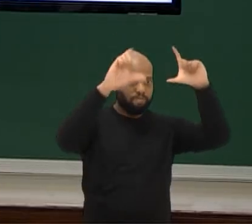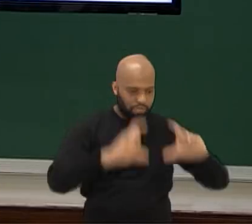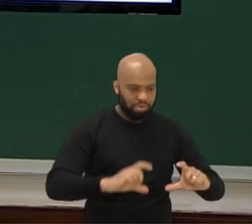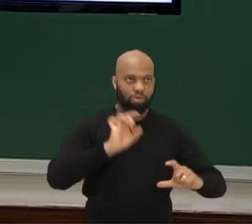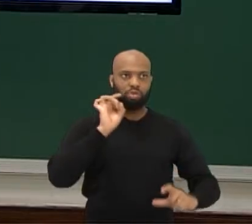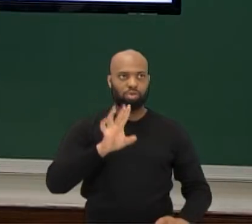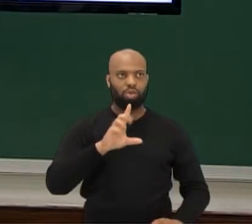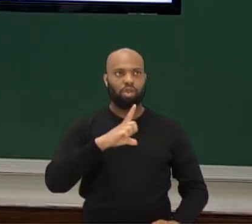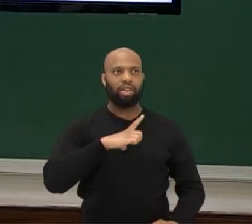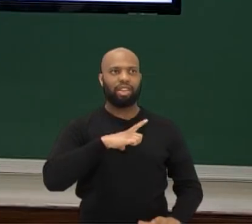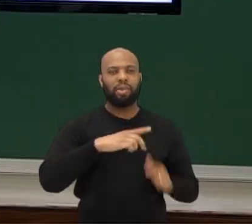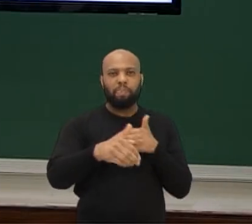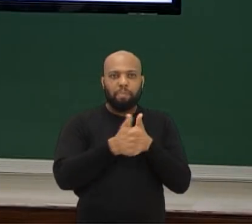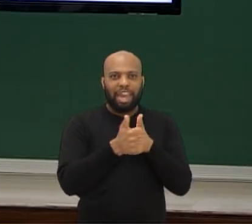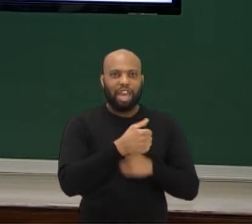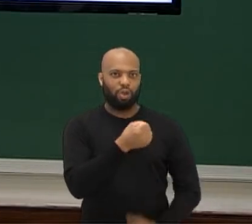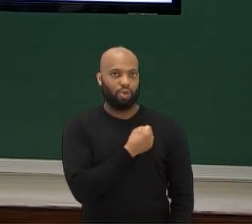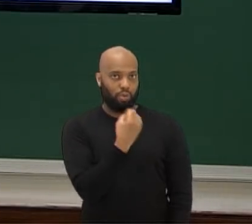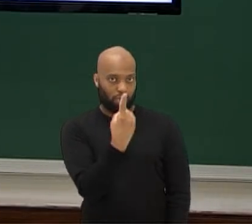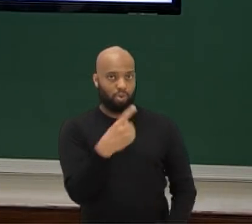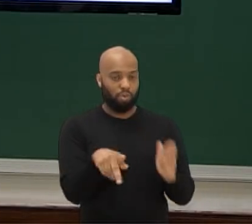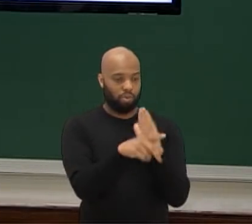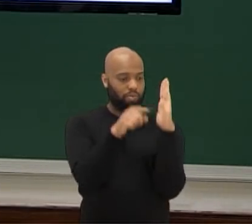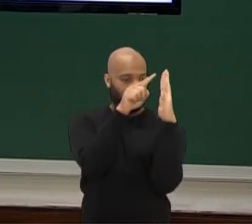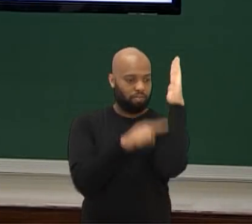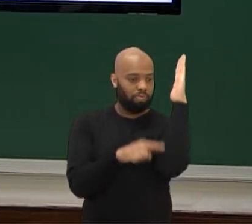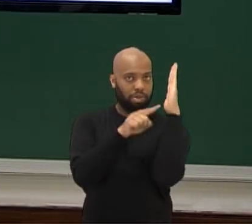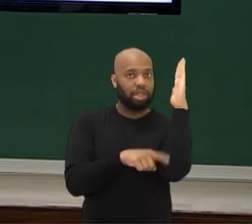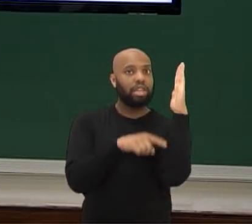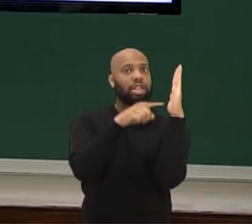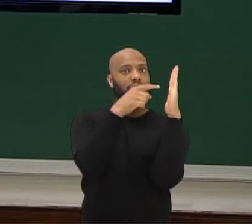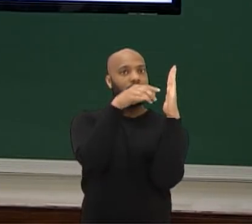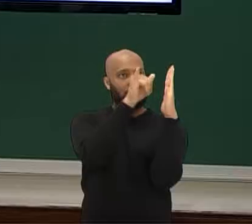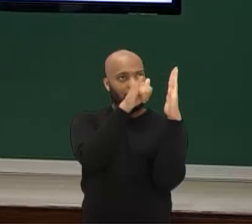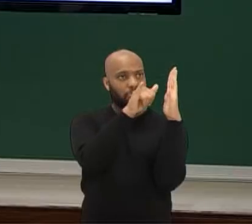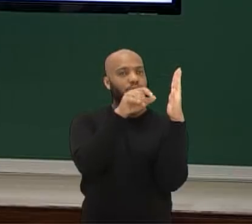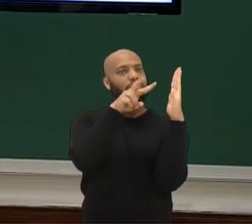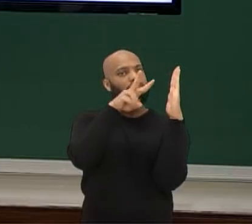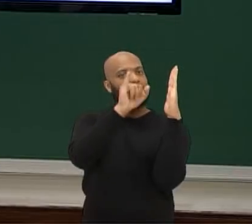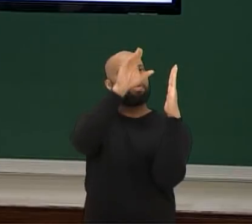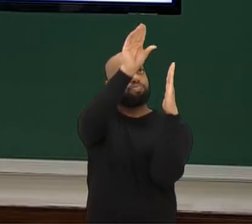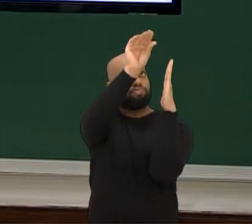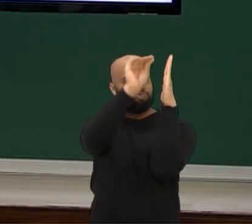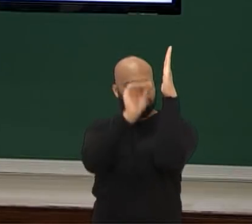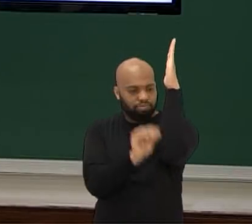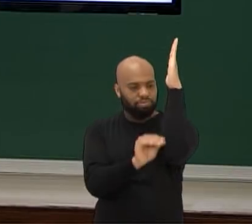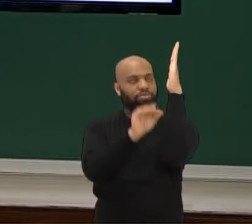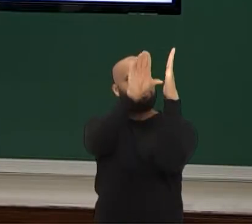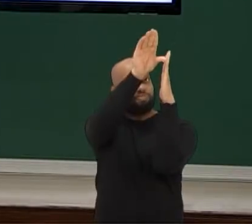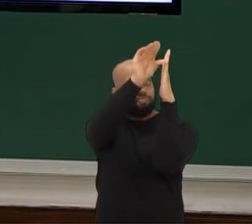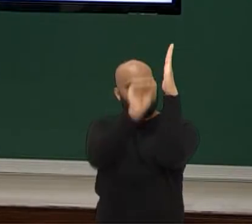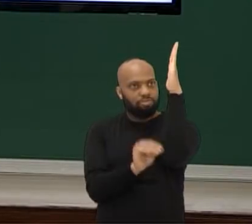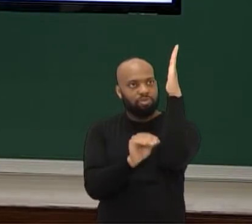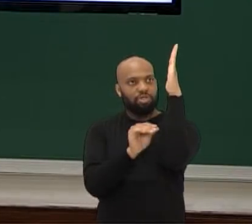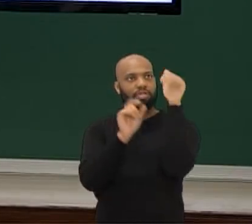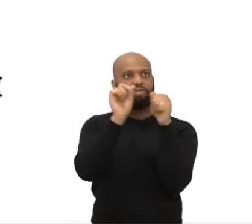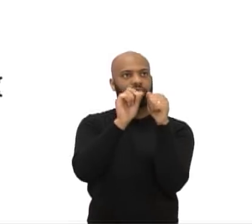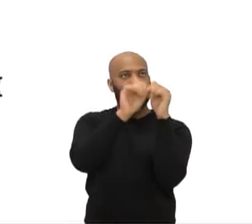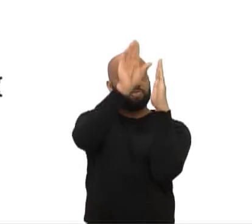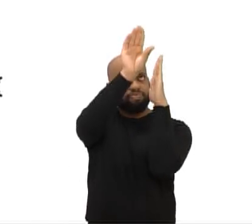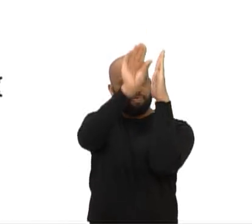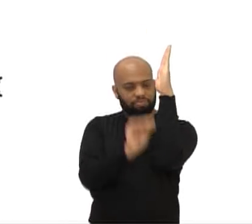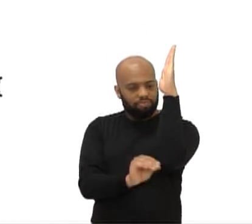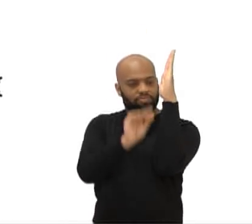marcando próximo do número 1, no eixo Y, ela foi transferida, transladada